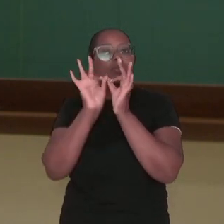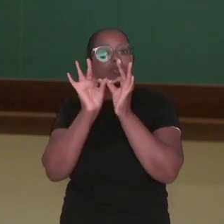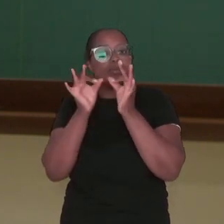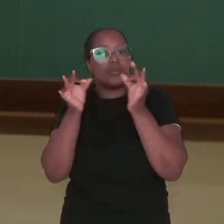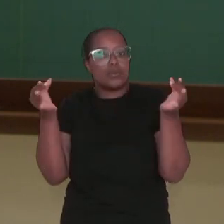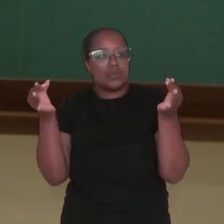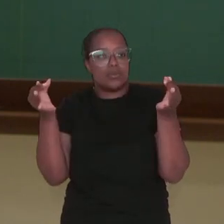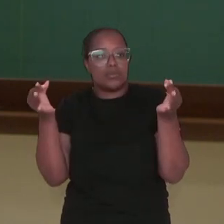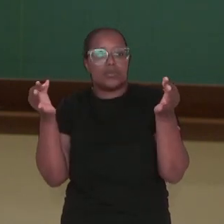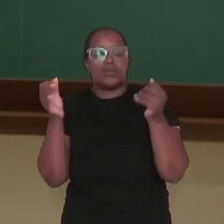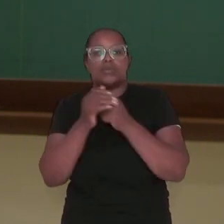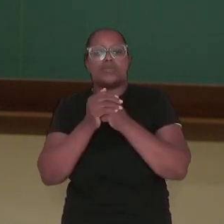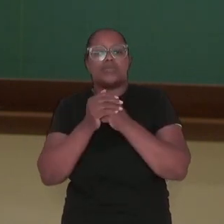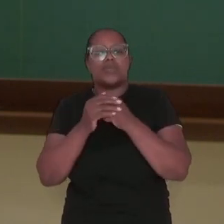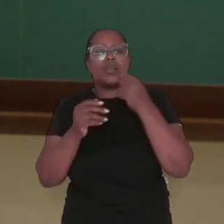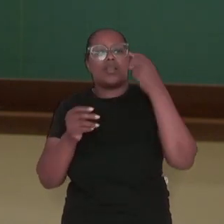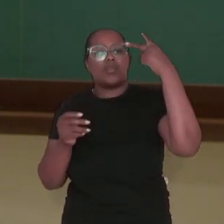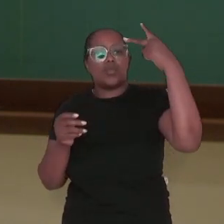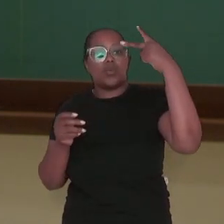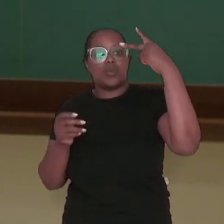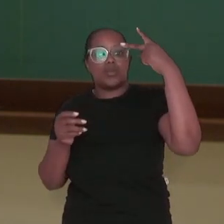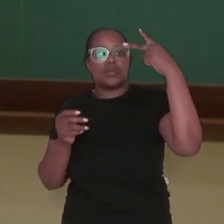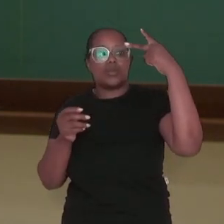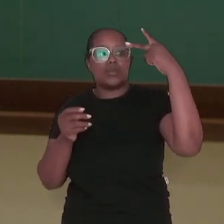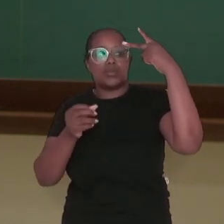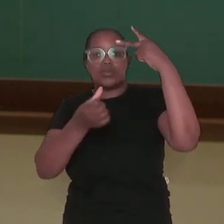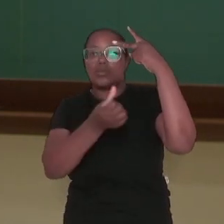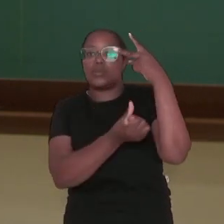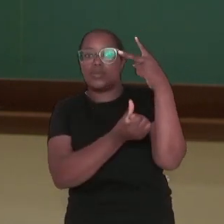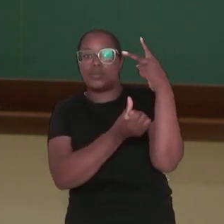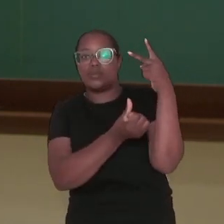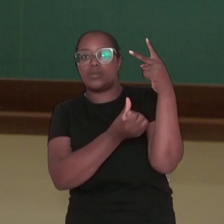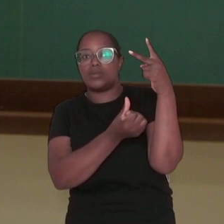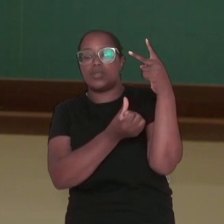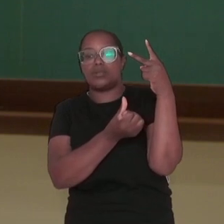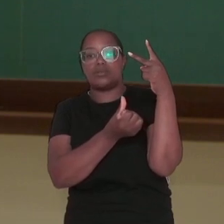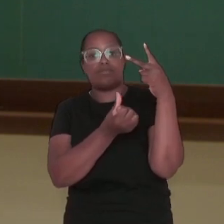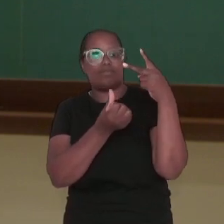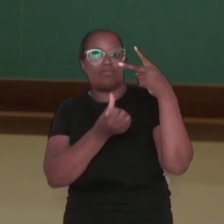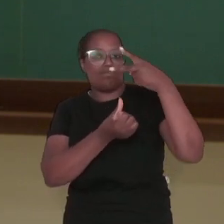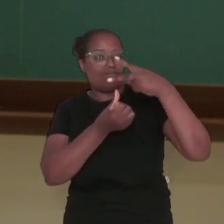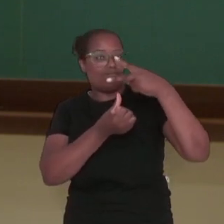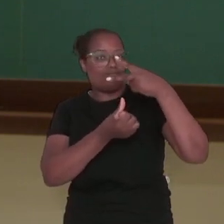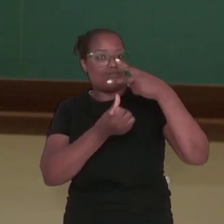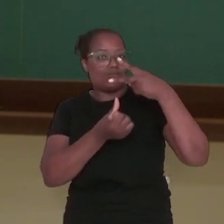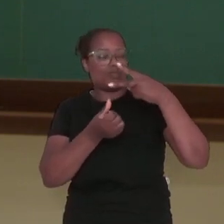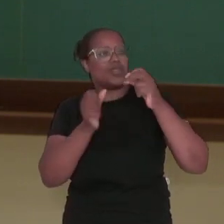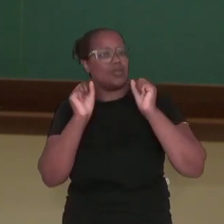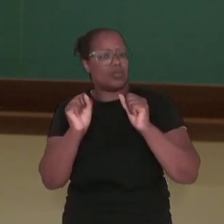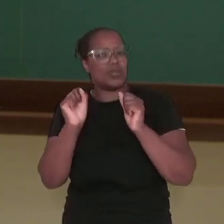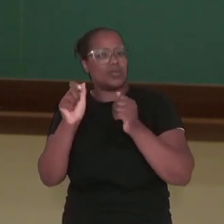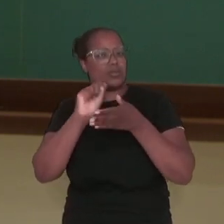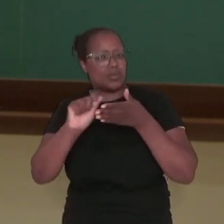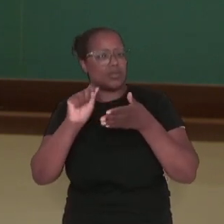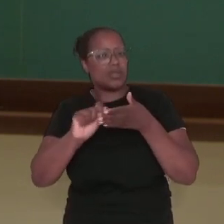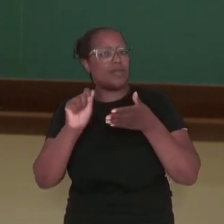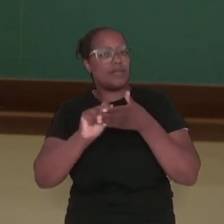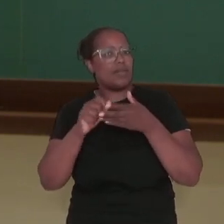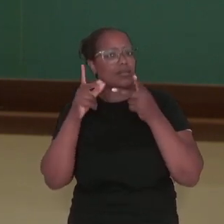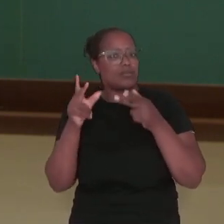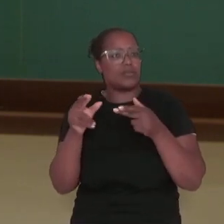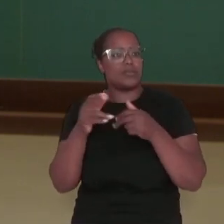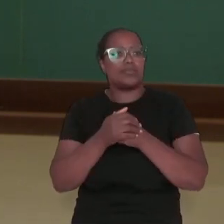essa fração. 2 sobre 6 simplificado, ambos dividem por 2, eu posso escrever como 1 sobre 3,